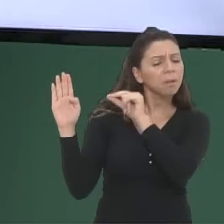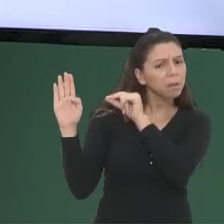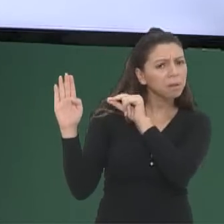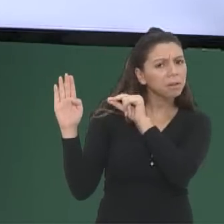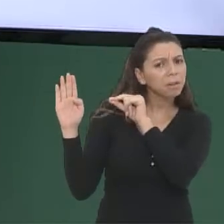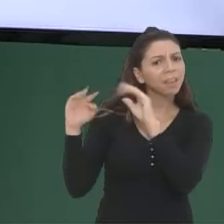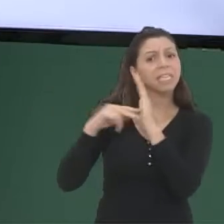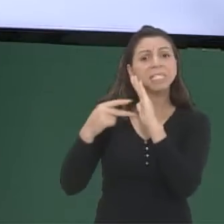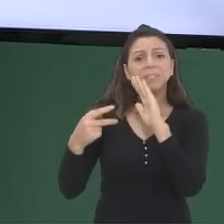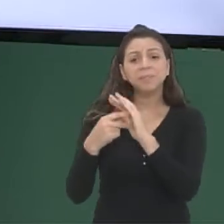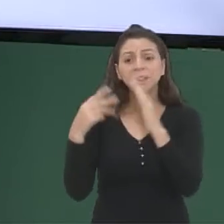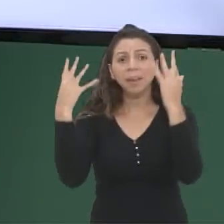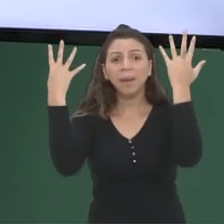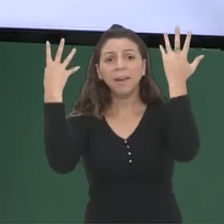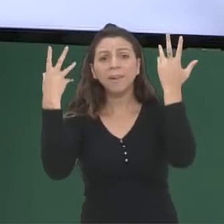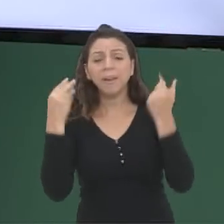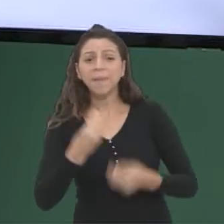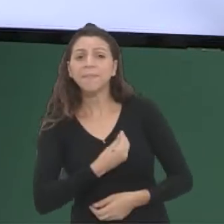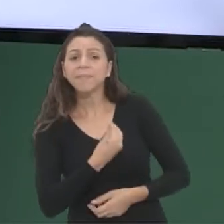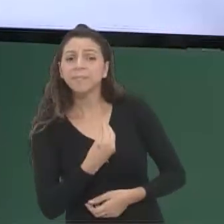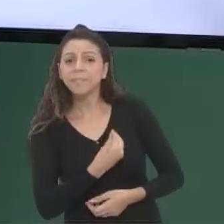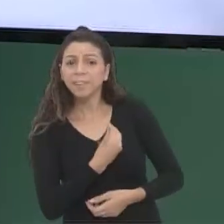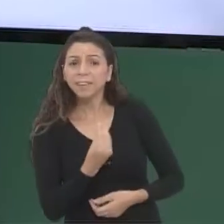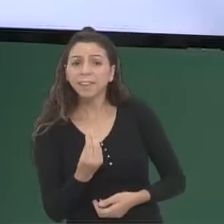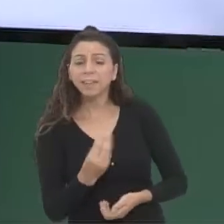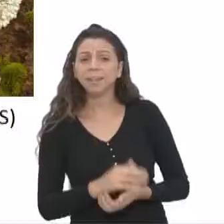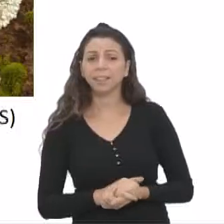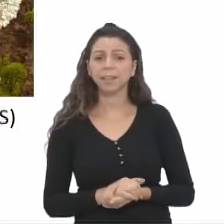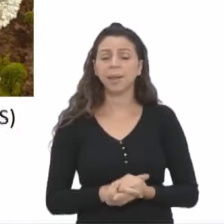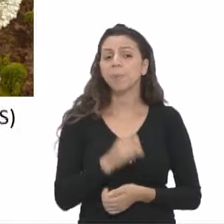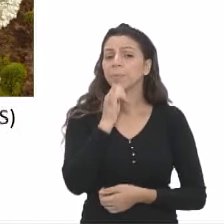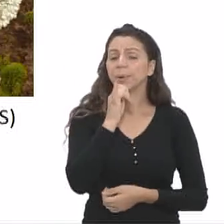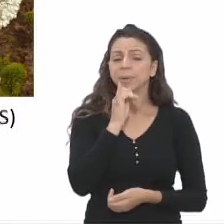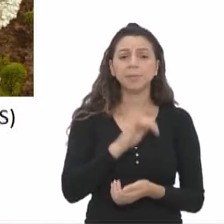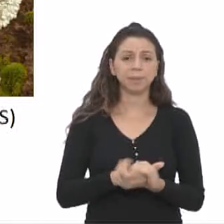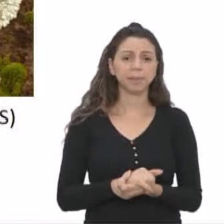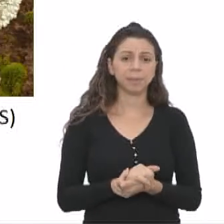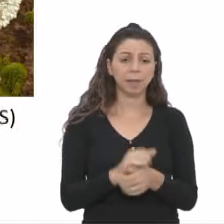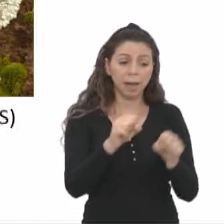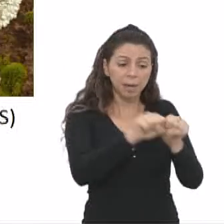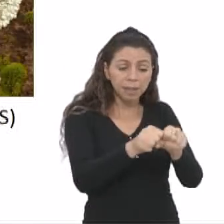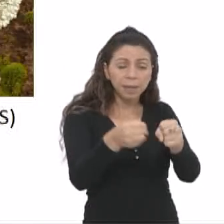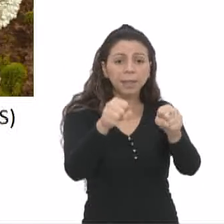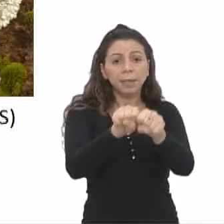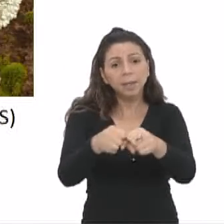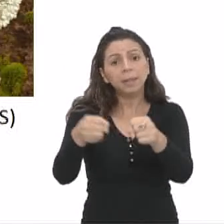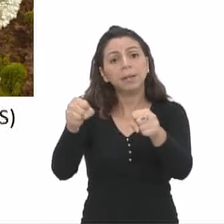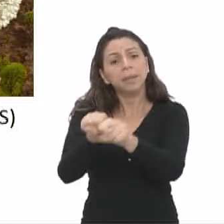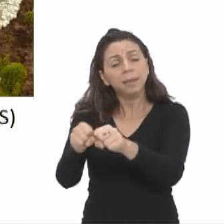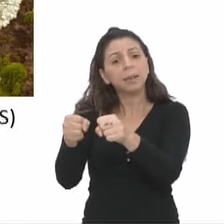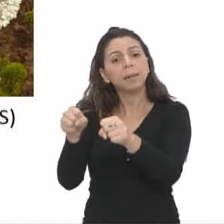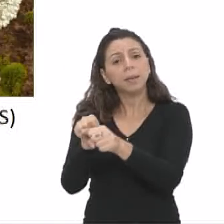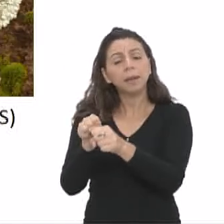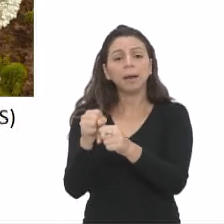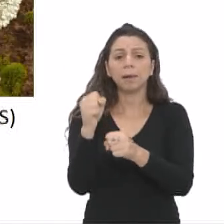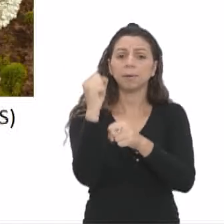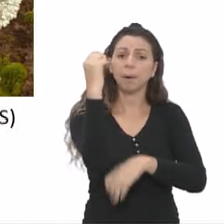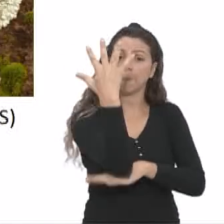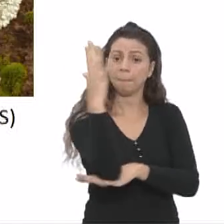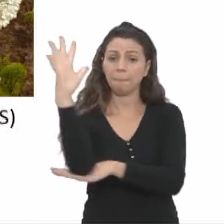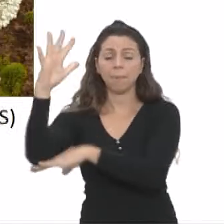vivos? Com certeza. Ocorre quando há uma fragmentação, a quebra das rochas causadas por quem?